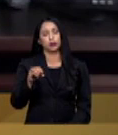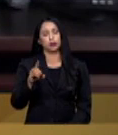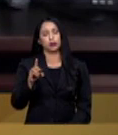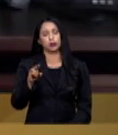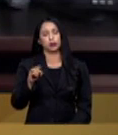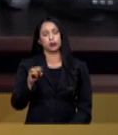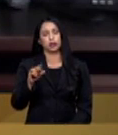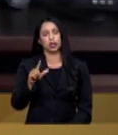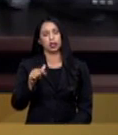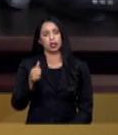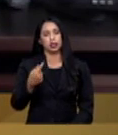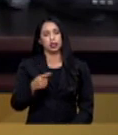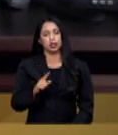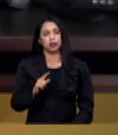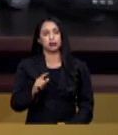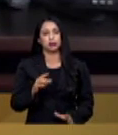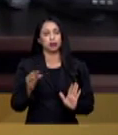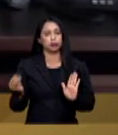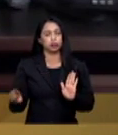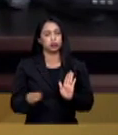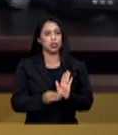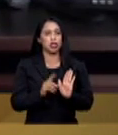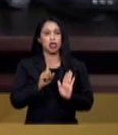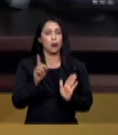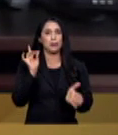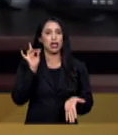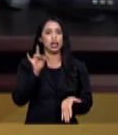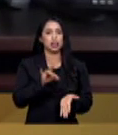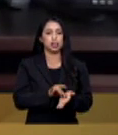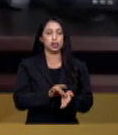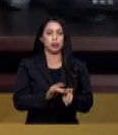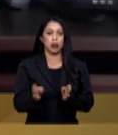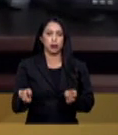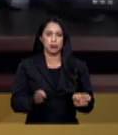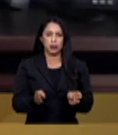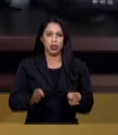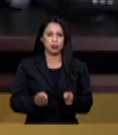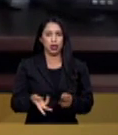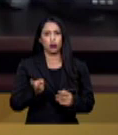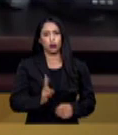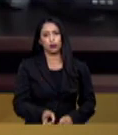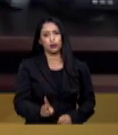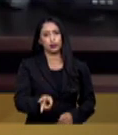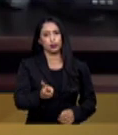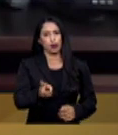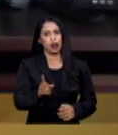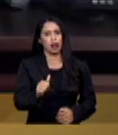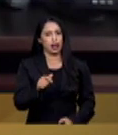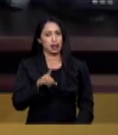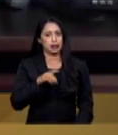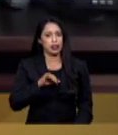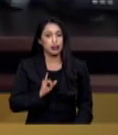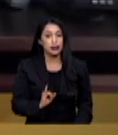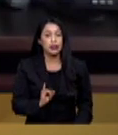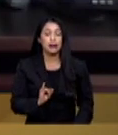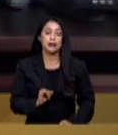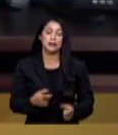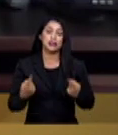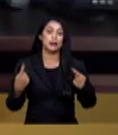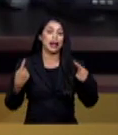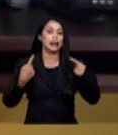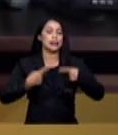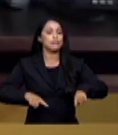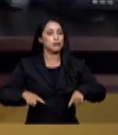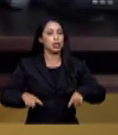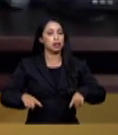modulação, não para legitimar a prorrogação de uma situação inconstitucional, mas para impedir uma